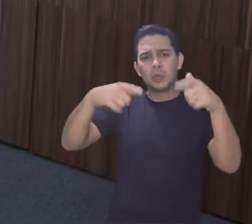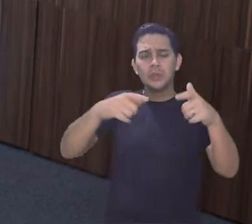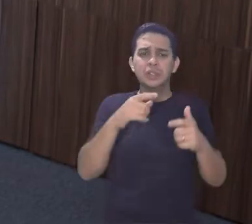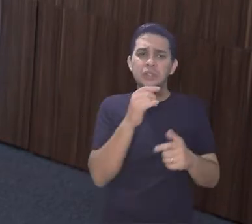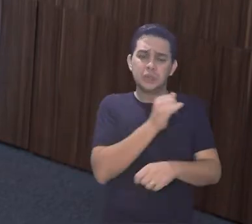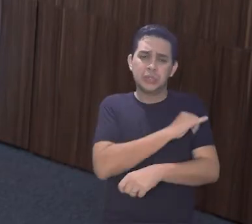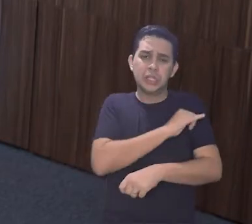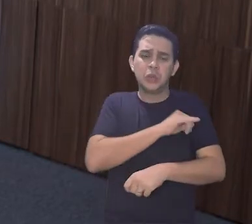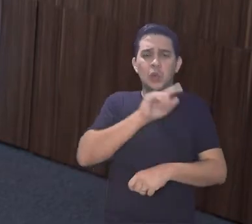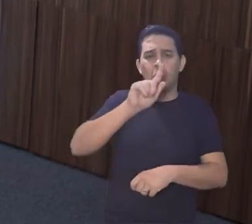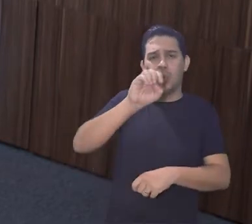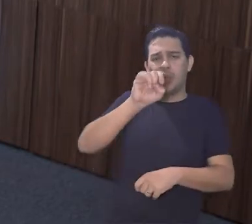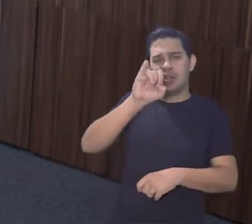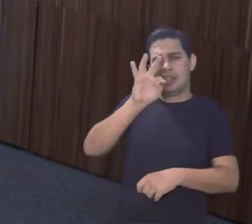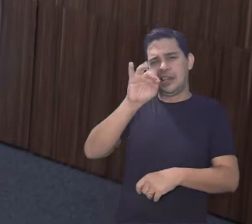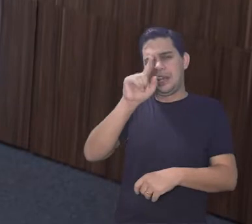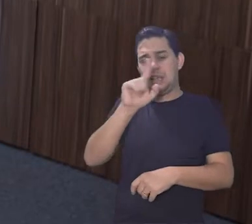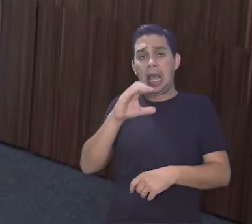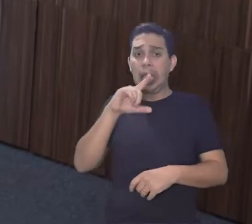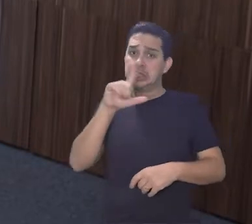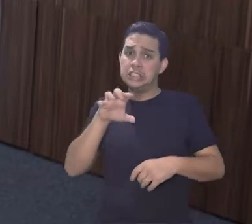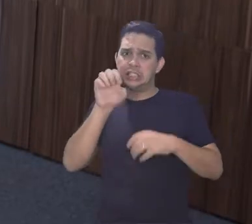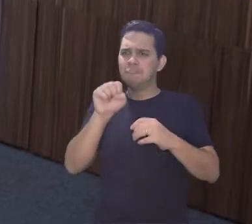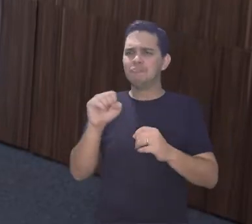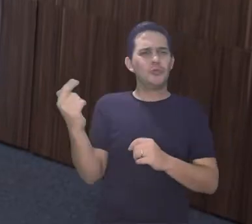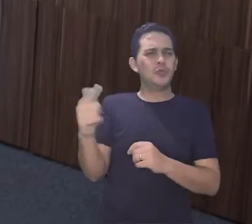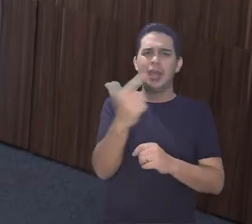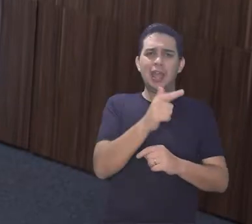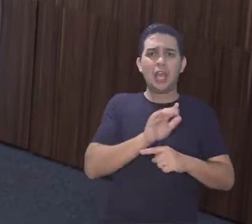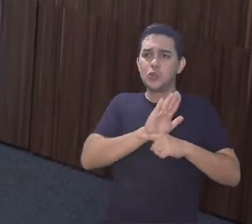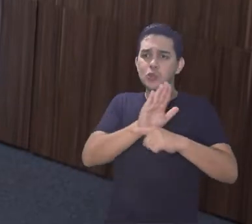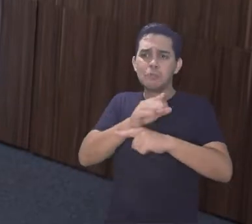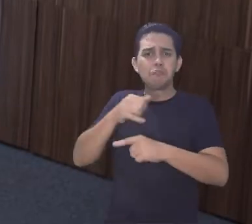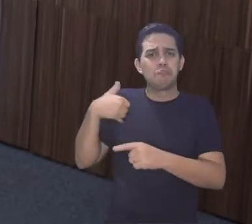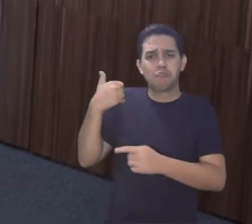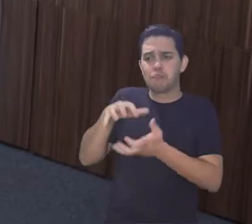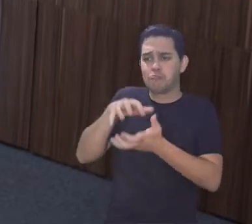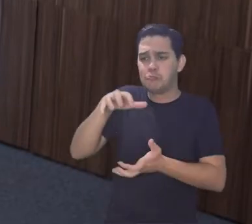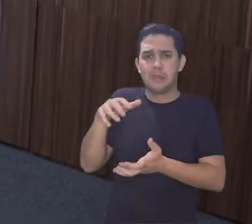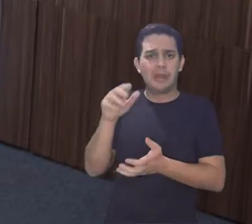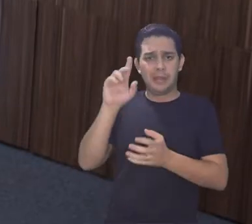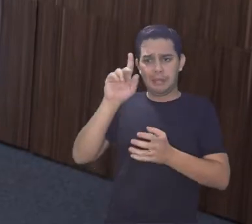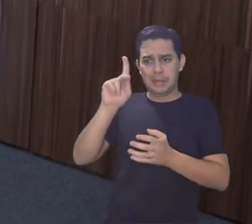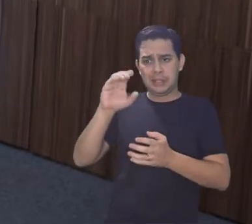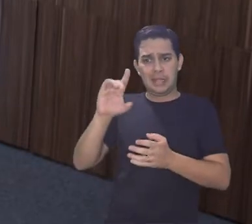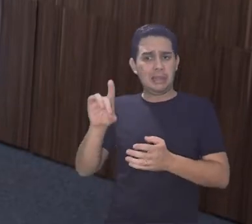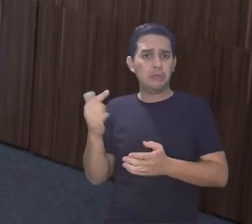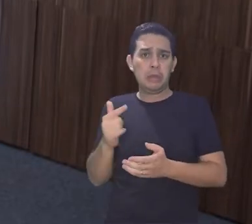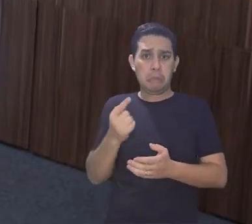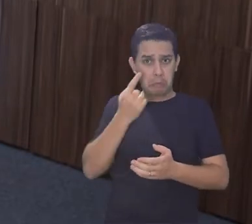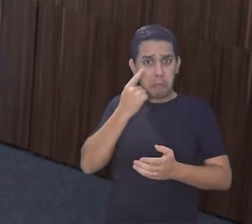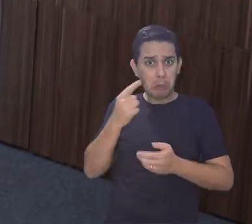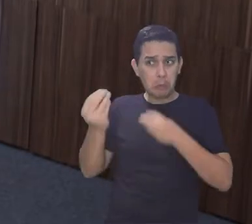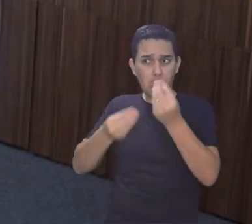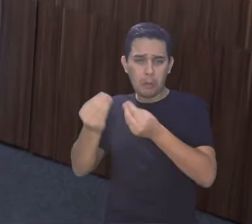respeito dessa ordem de prioridade. Confira a atuação do órgão nesse caso no quadro MPRJ pelo Estado.